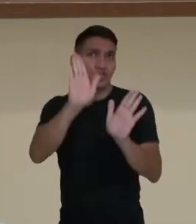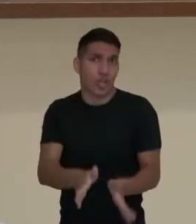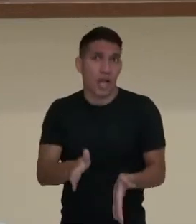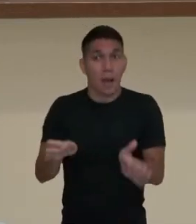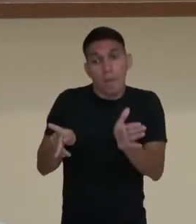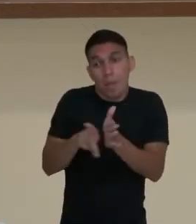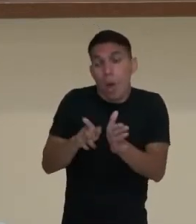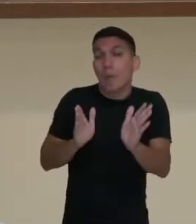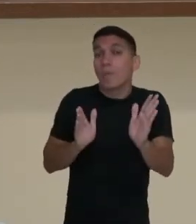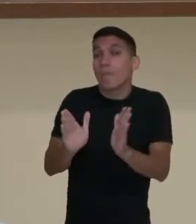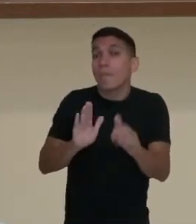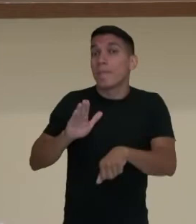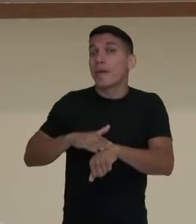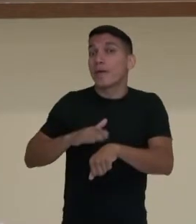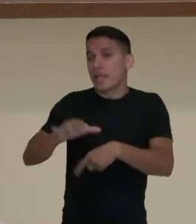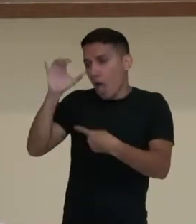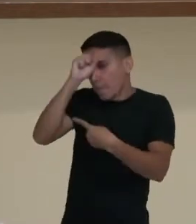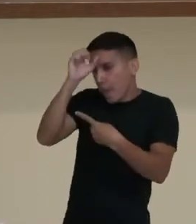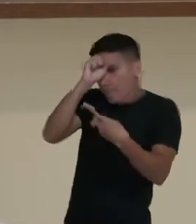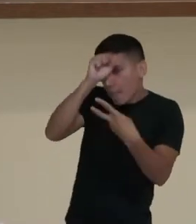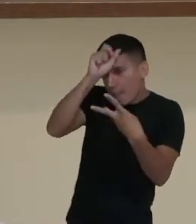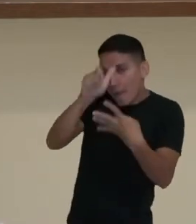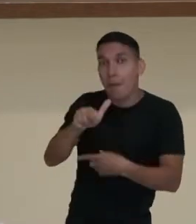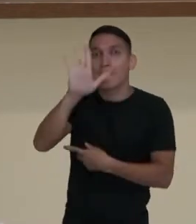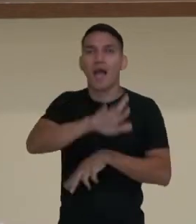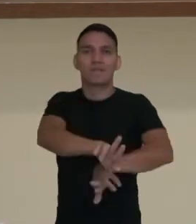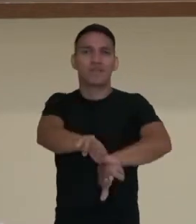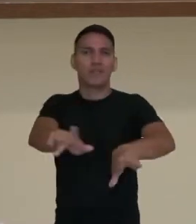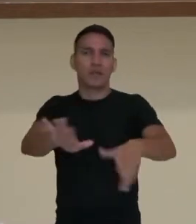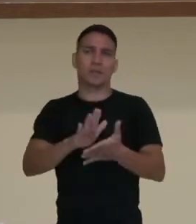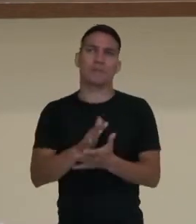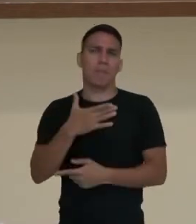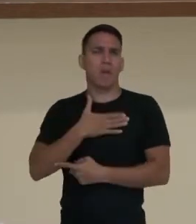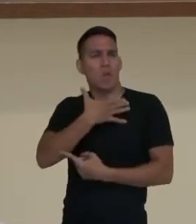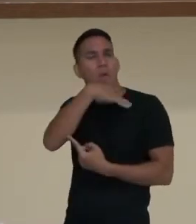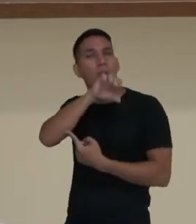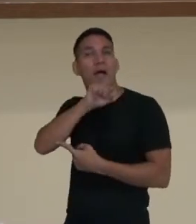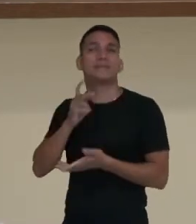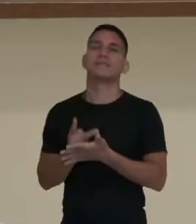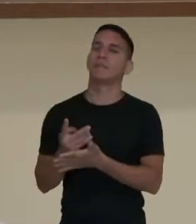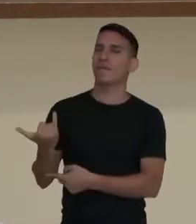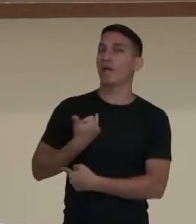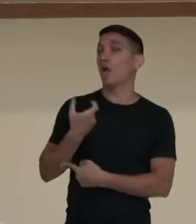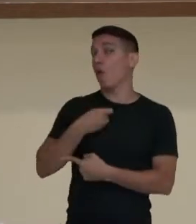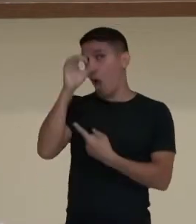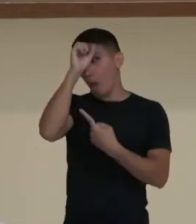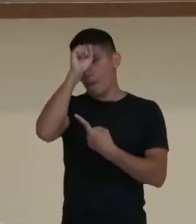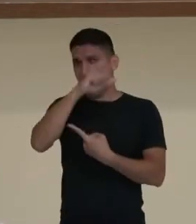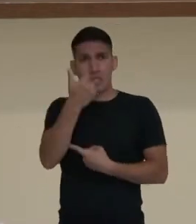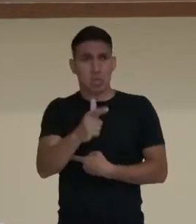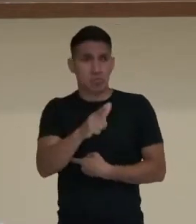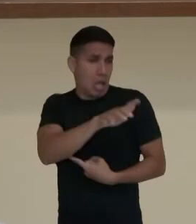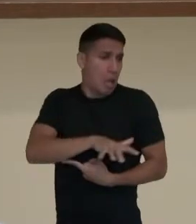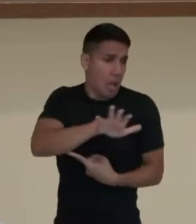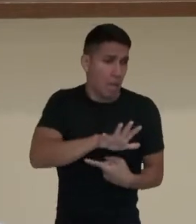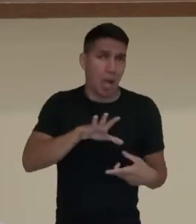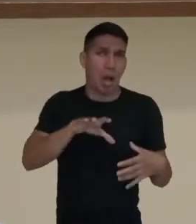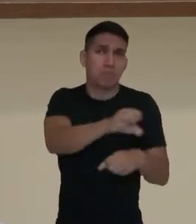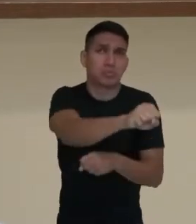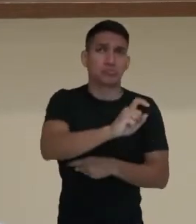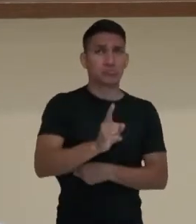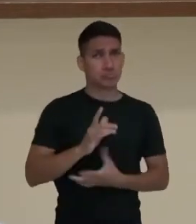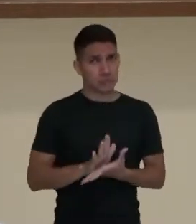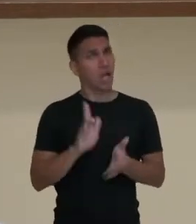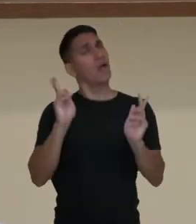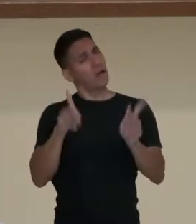na época de aprender várias coisas. O meu pai sempre dizia que aprender não ocupa espaço. E não ocupa mesmo.